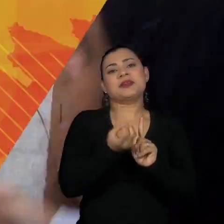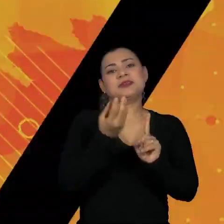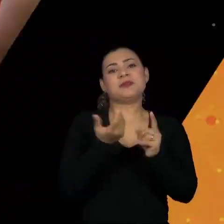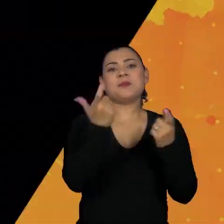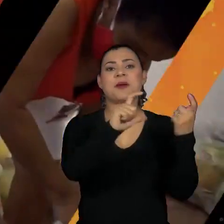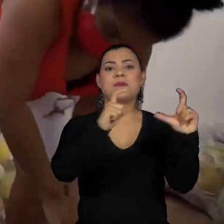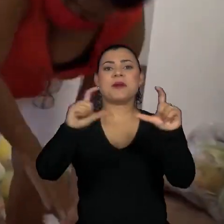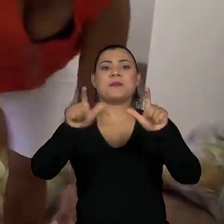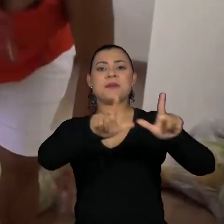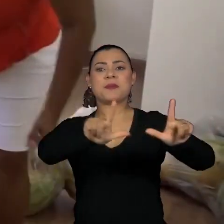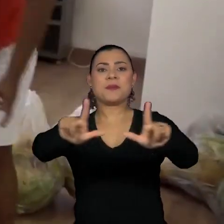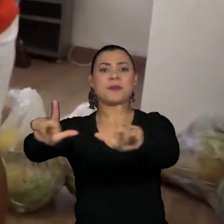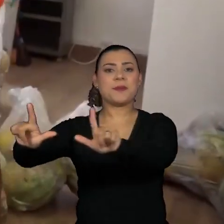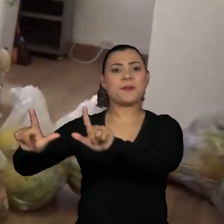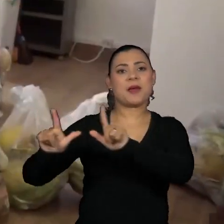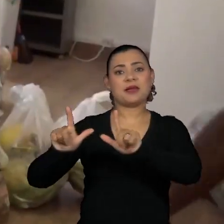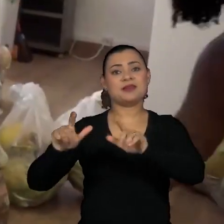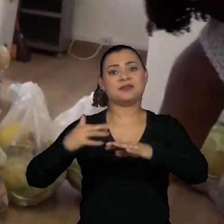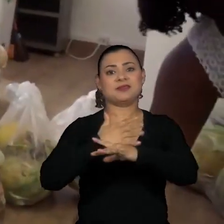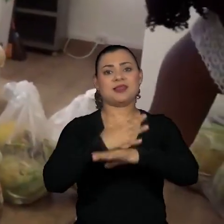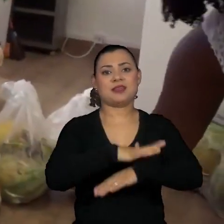cidade.